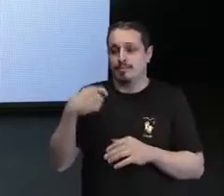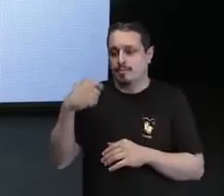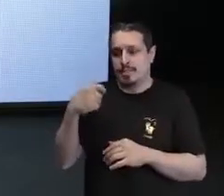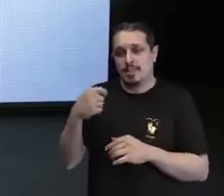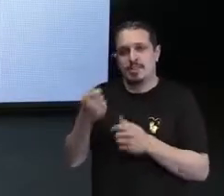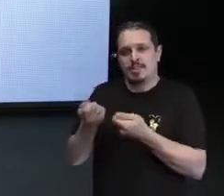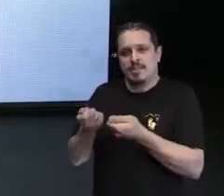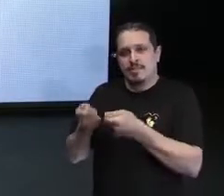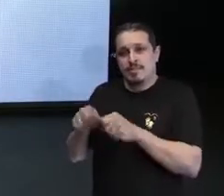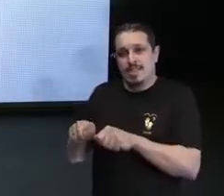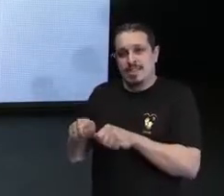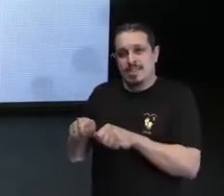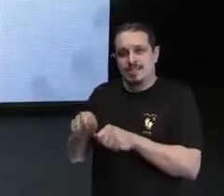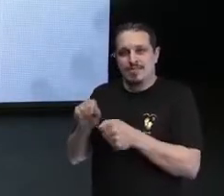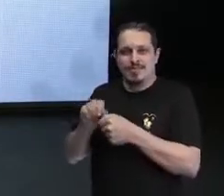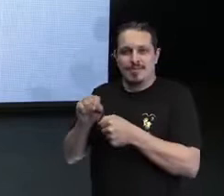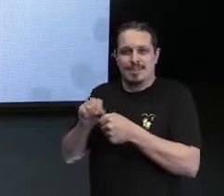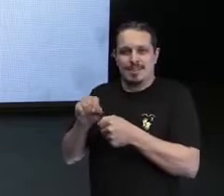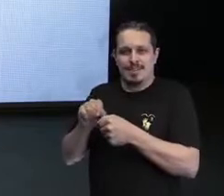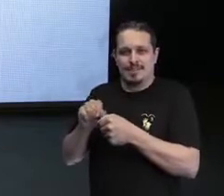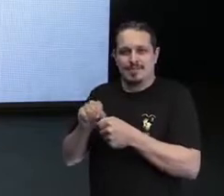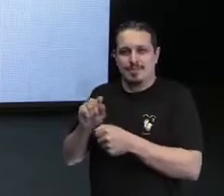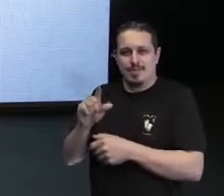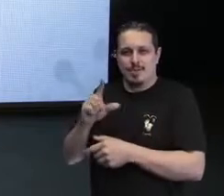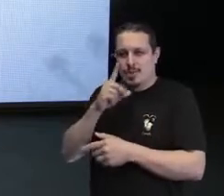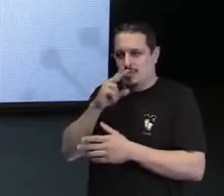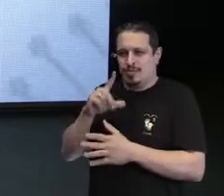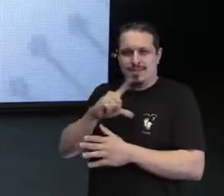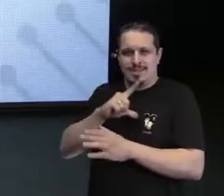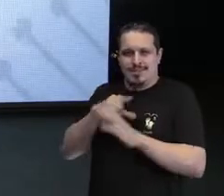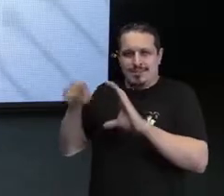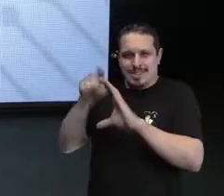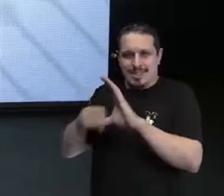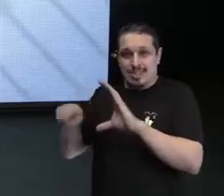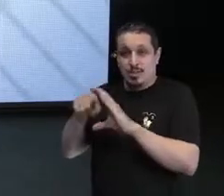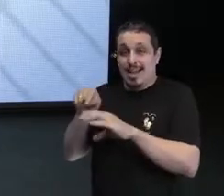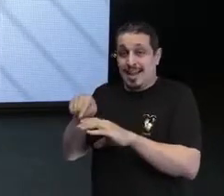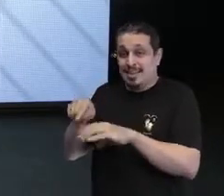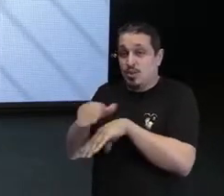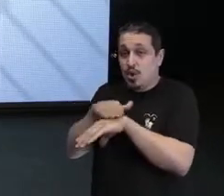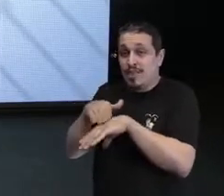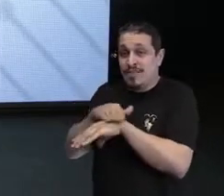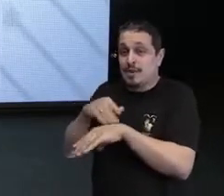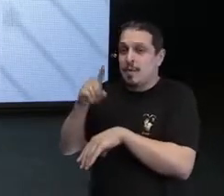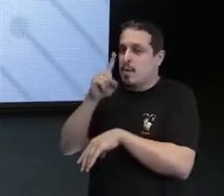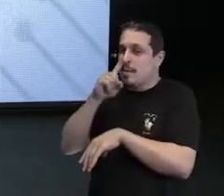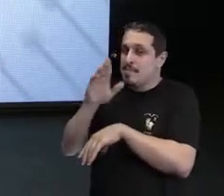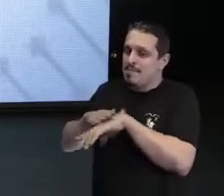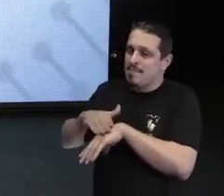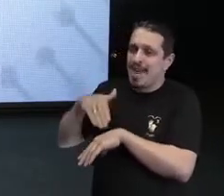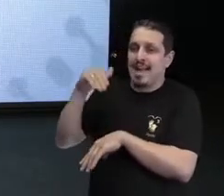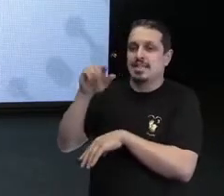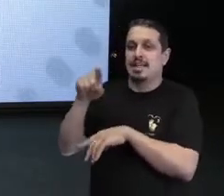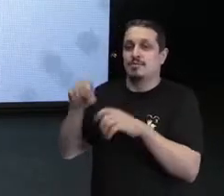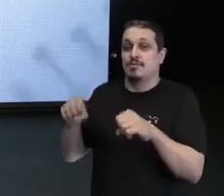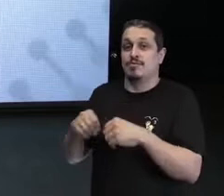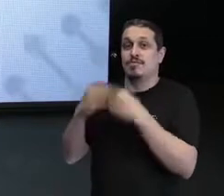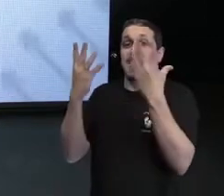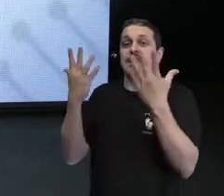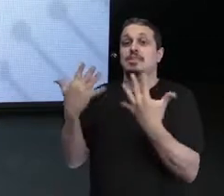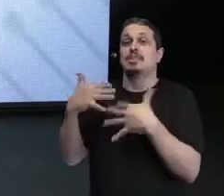eu comecei a conversar com essas mães falando o seguinte. A gente precisa começar a fazer eventos inclusivos. E vocês vão levar esses meninos,